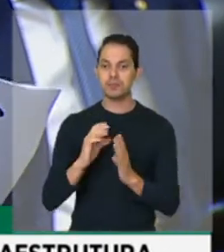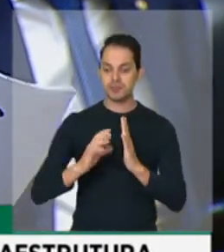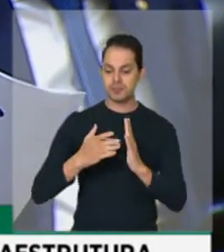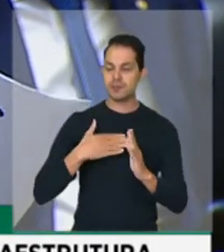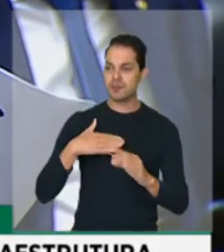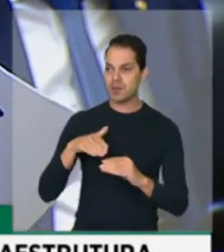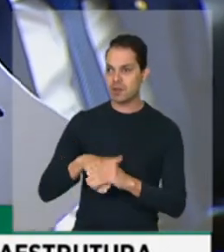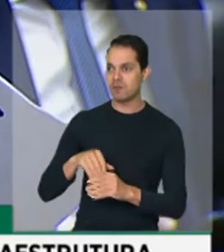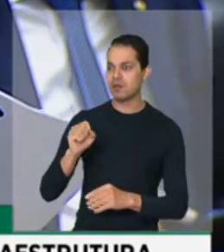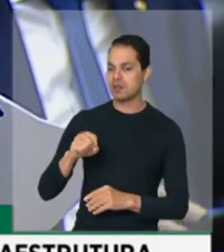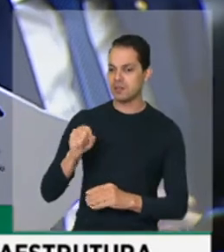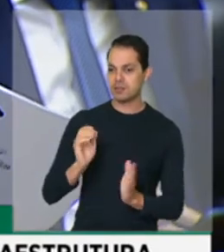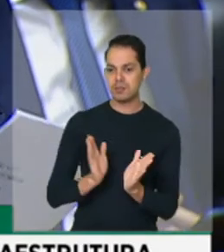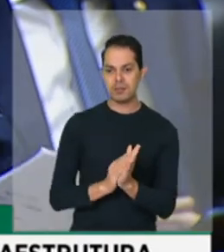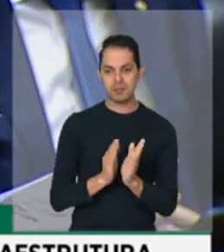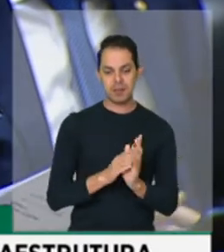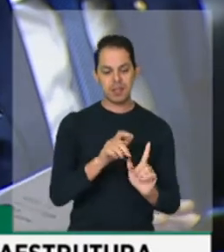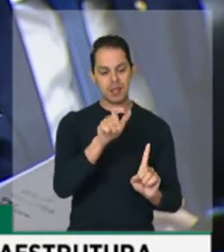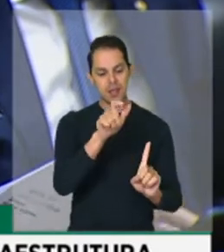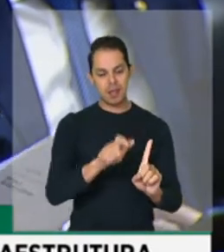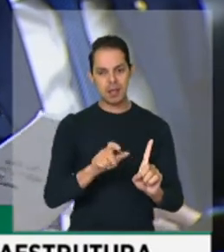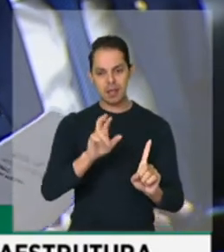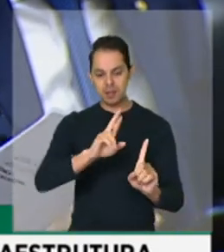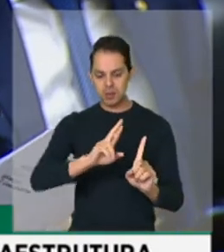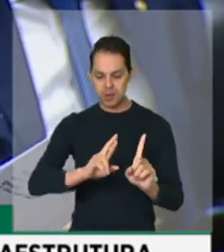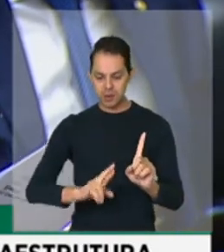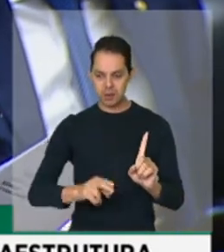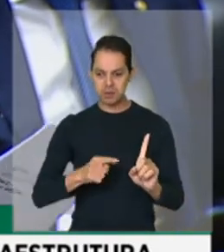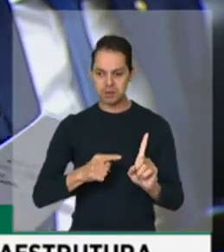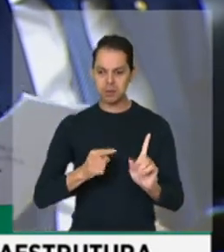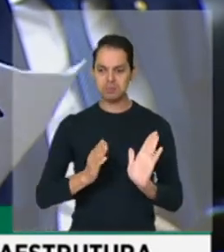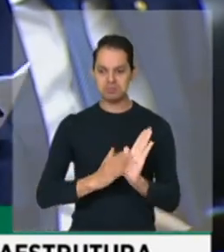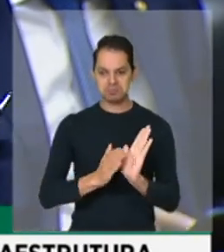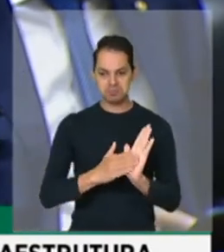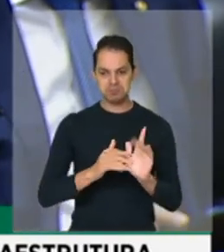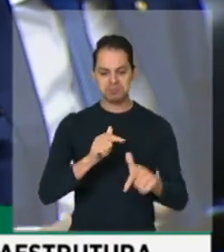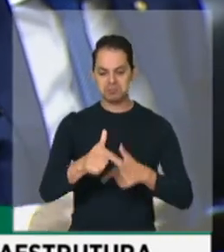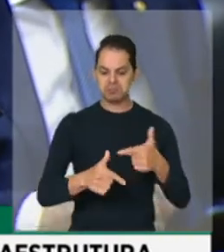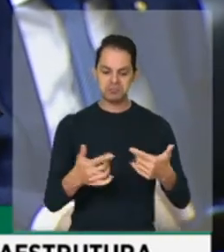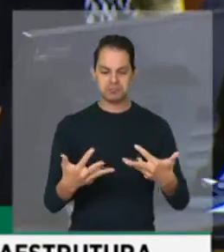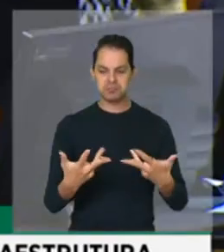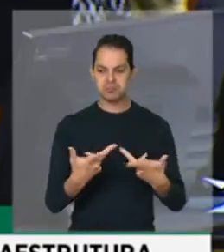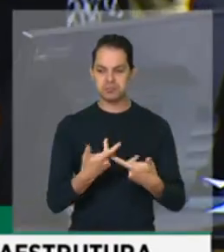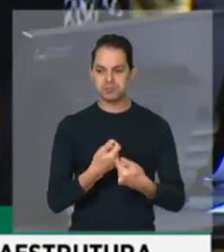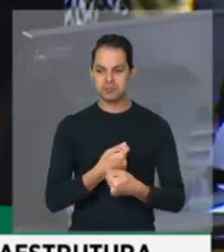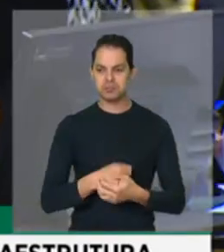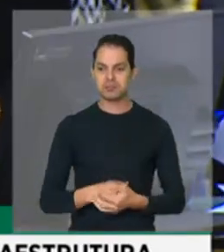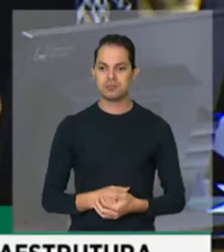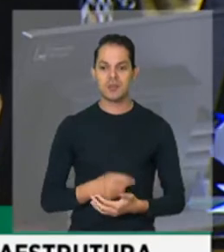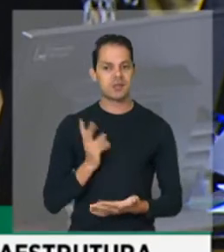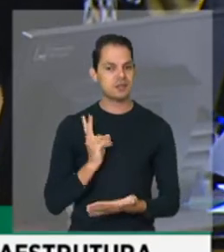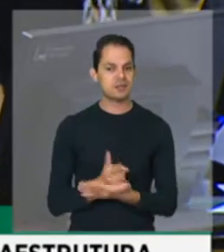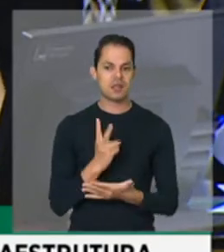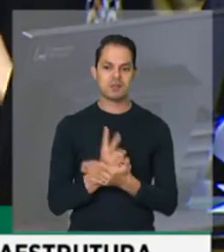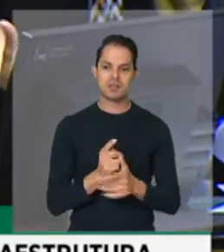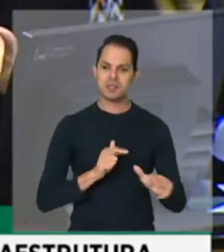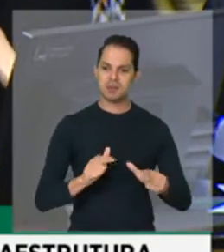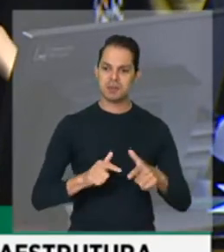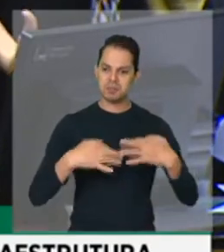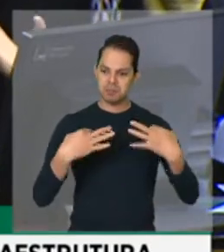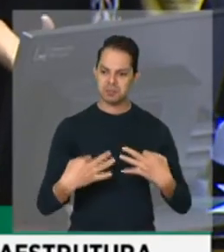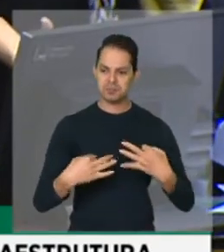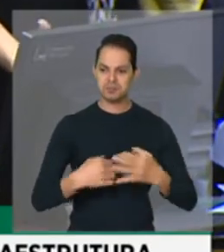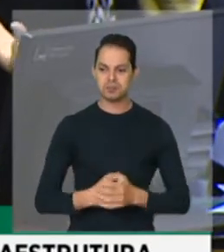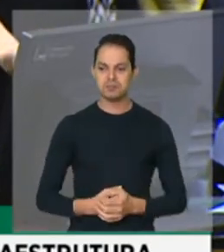projeto, parabenizando o relator pelo excelente trabalho. Como sempre, né?